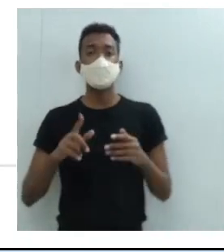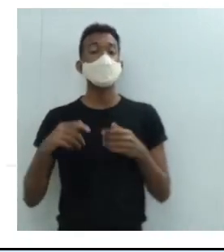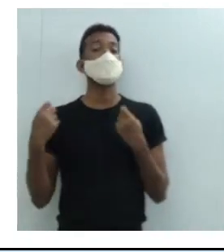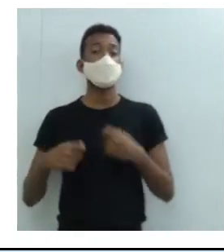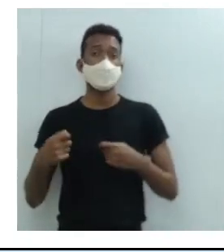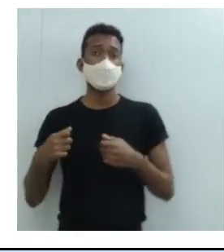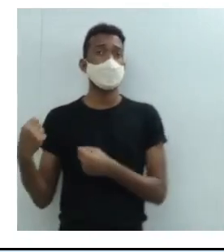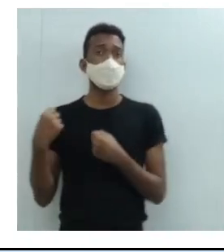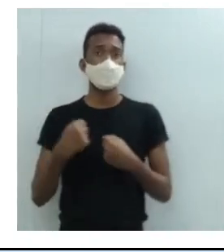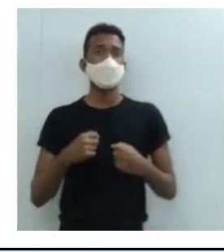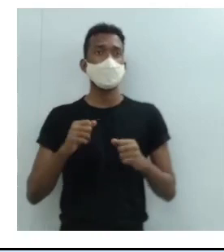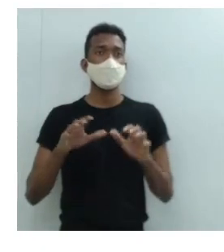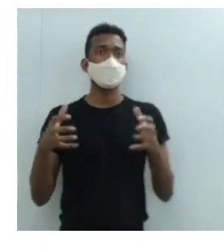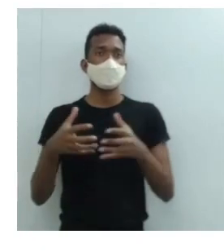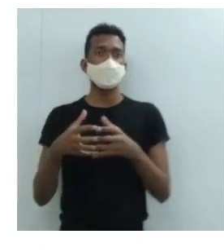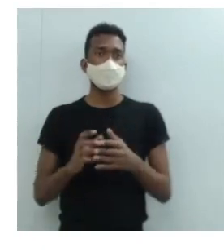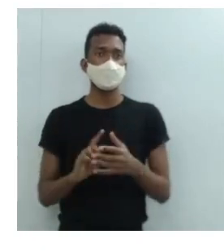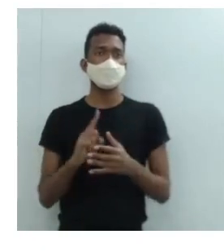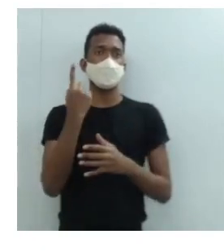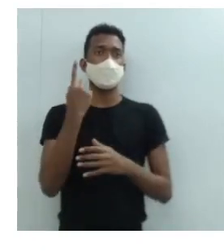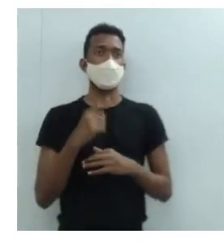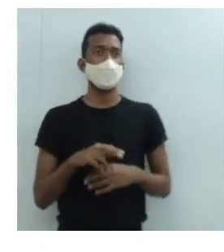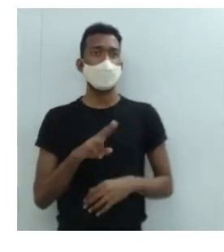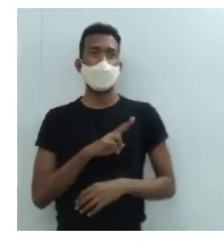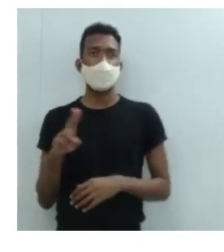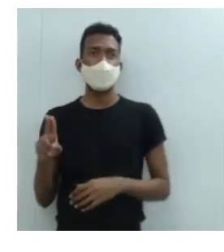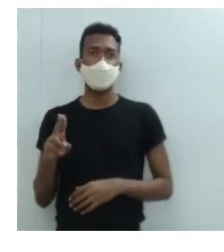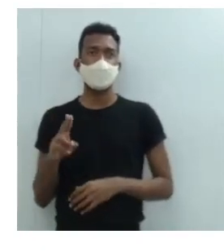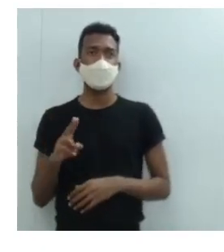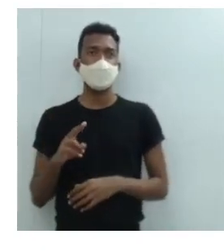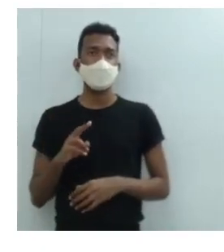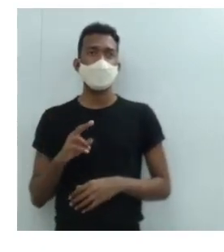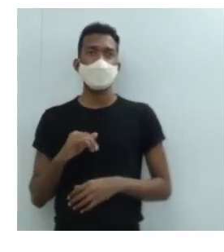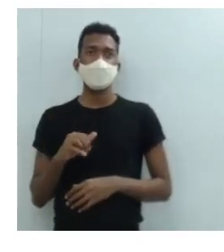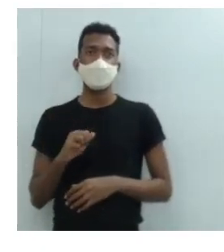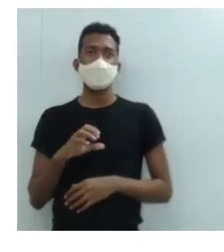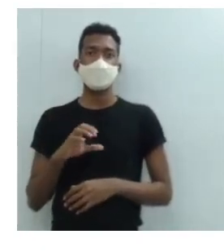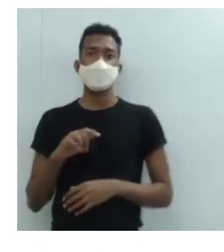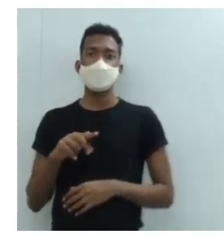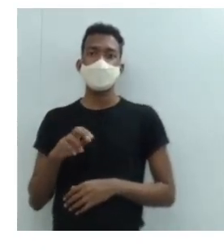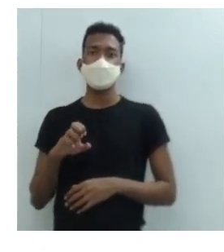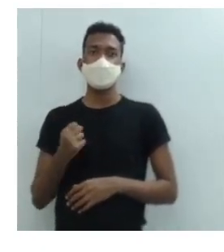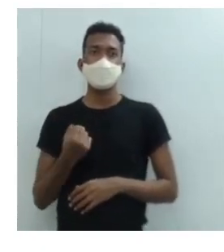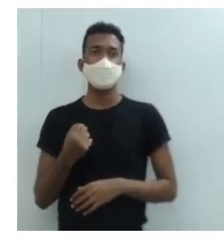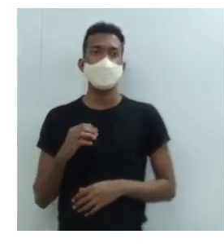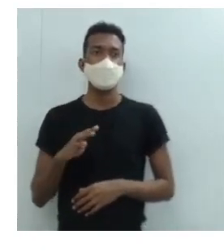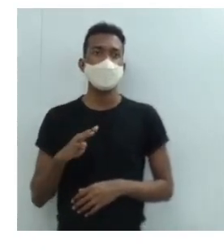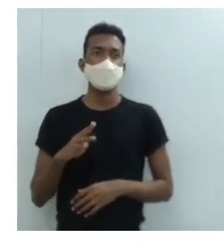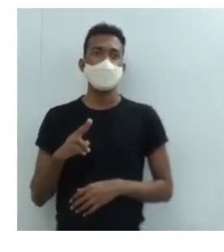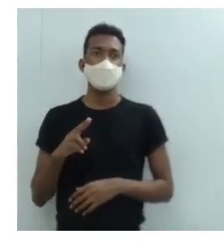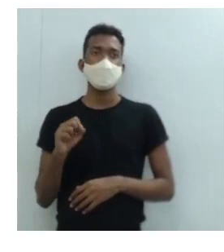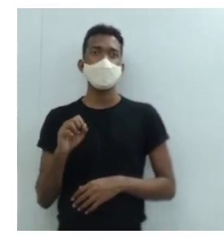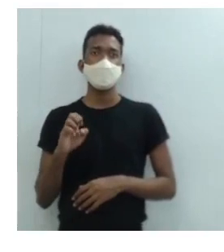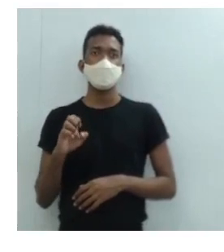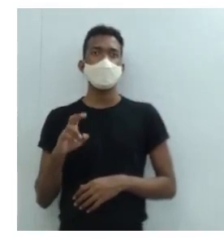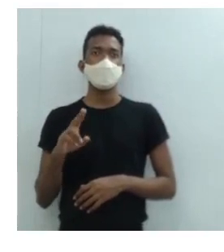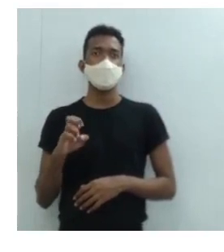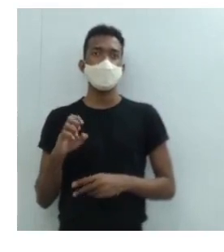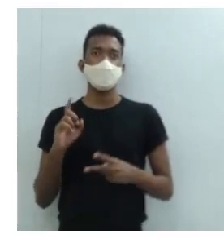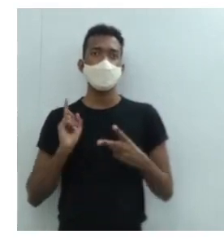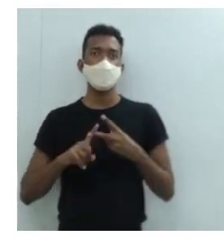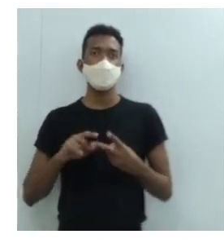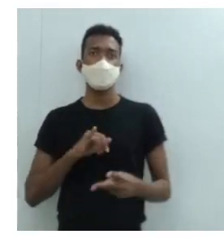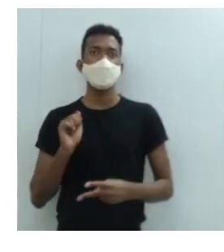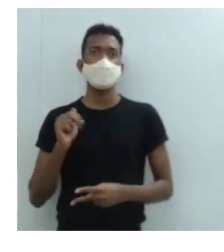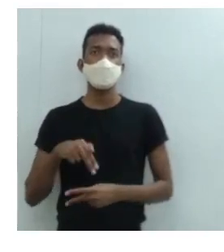centralizado. Aí vem Jacques Bossuet, né? E Jean Baudin. Ele diz: o rei